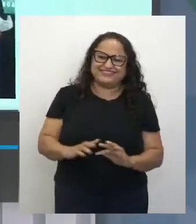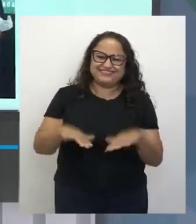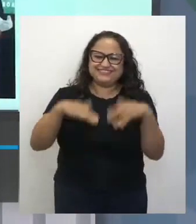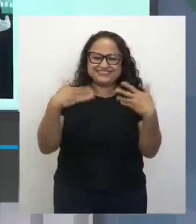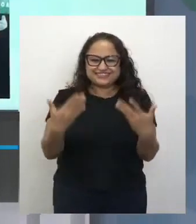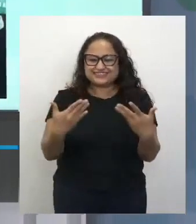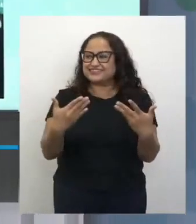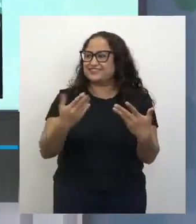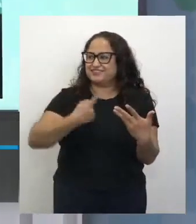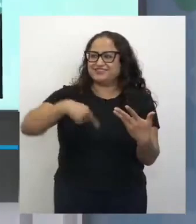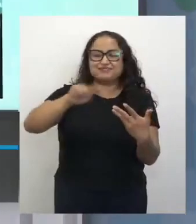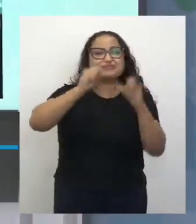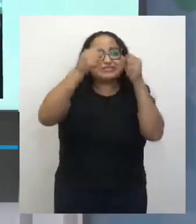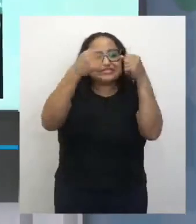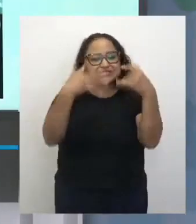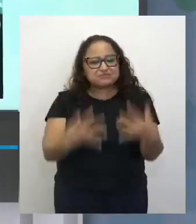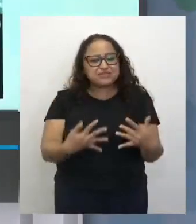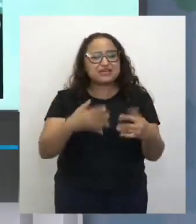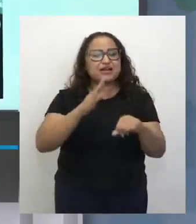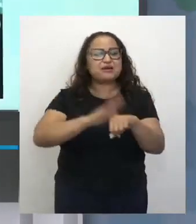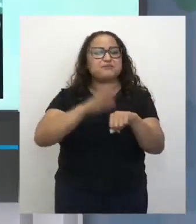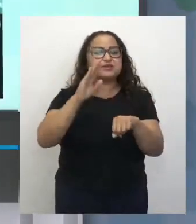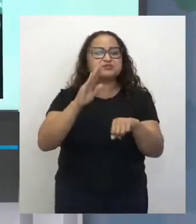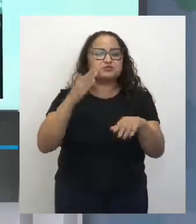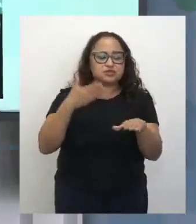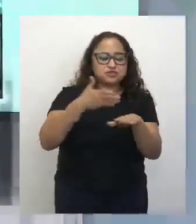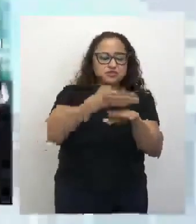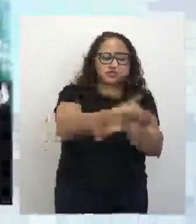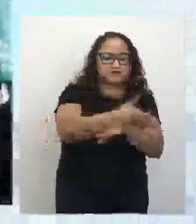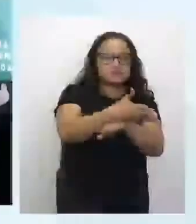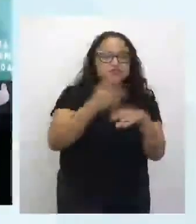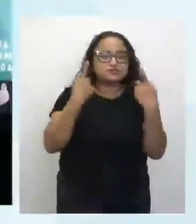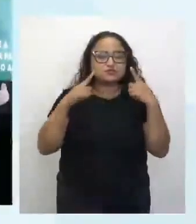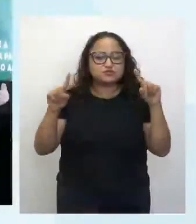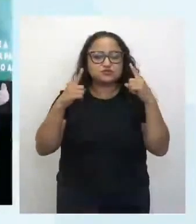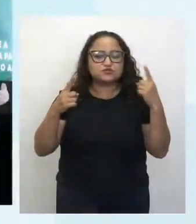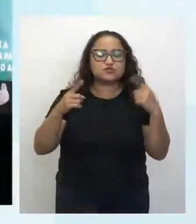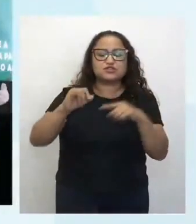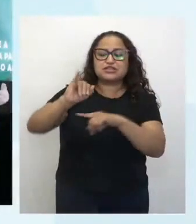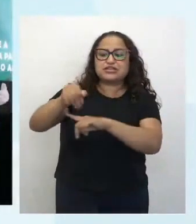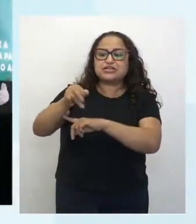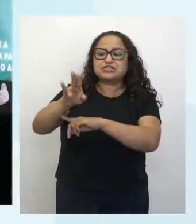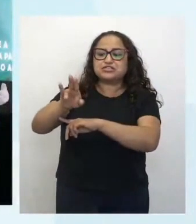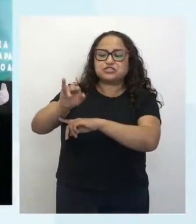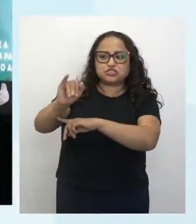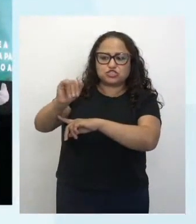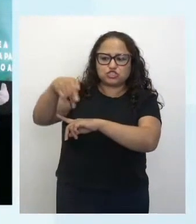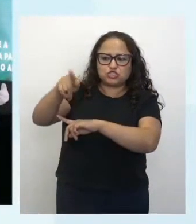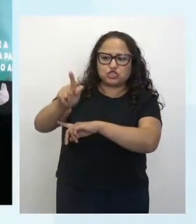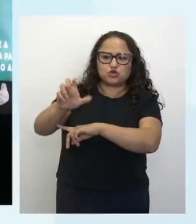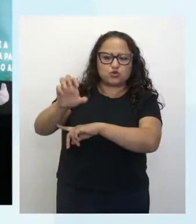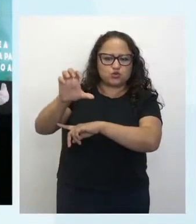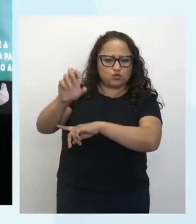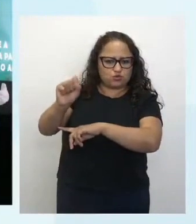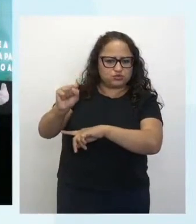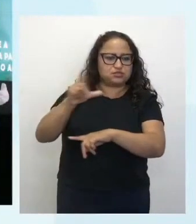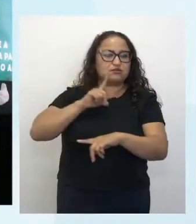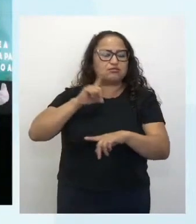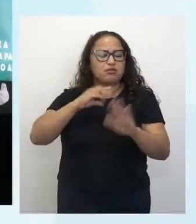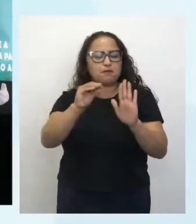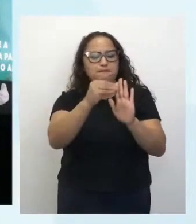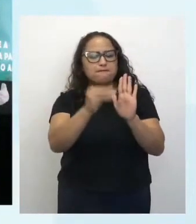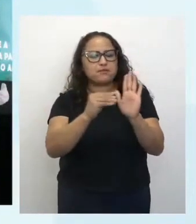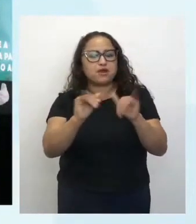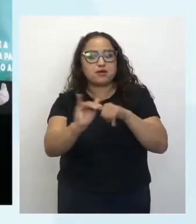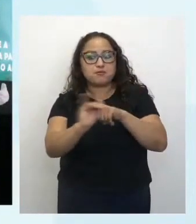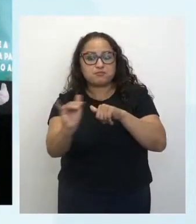gente, agora vamos falar um pouquinho mais sobre essa questão da intervenção sonora por meio dos jingles, né? Dentro da publicidade, da propaganda.